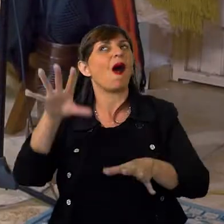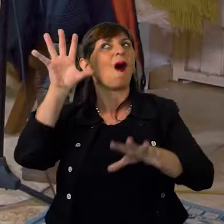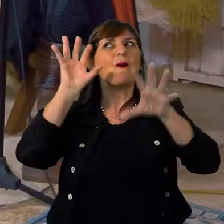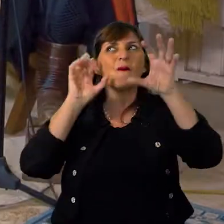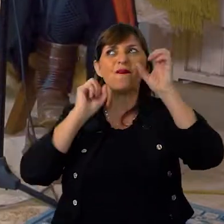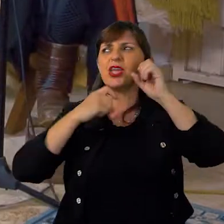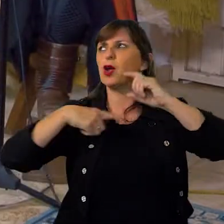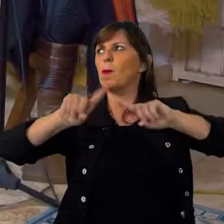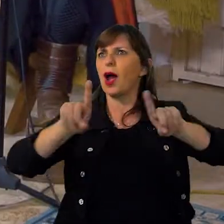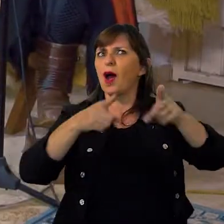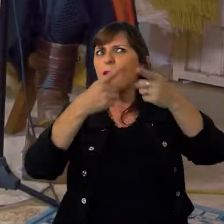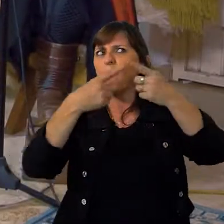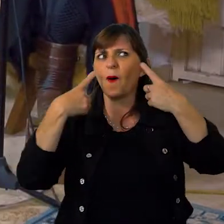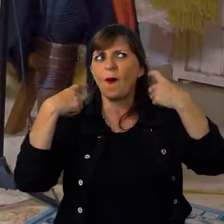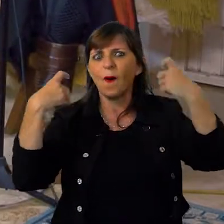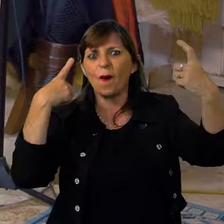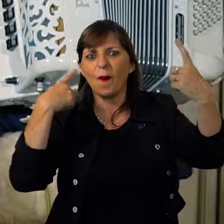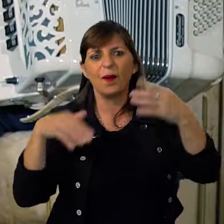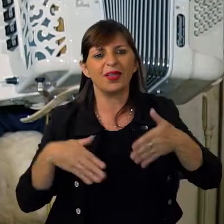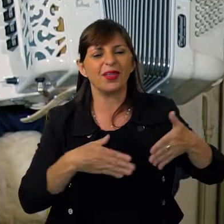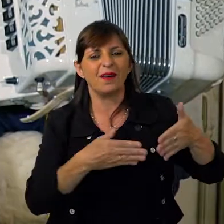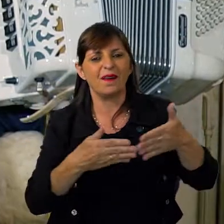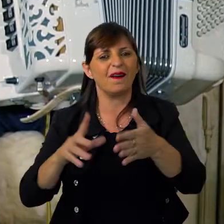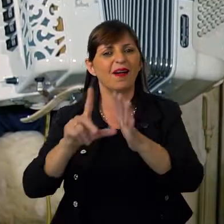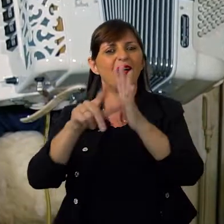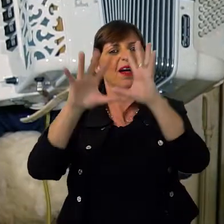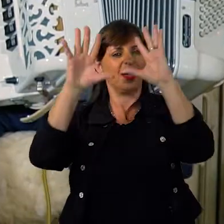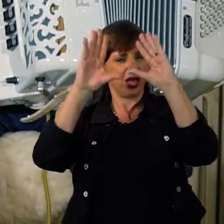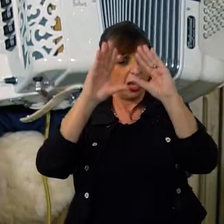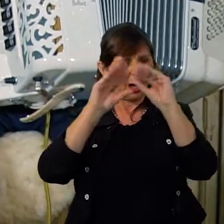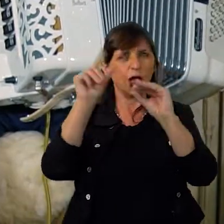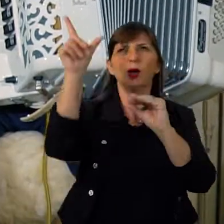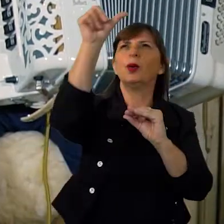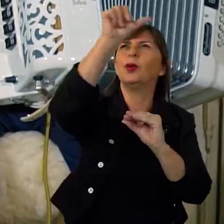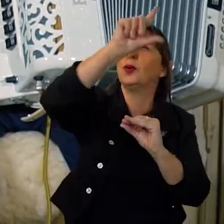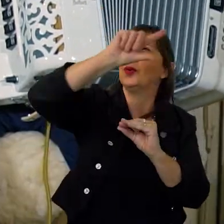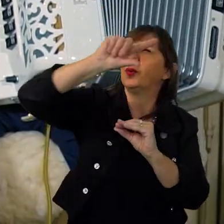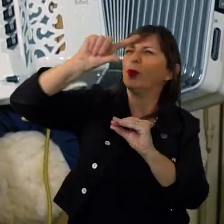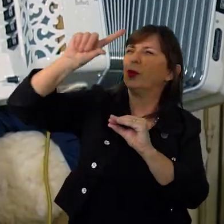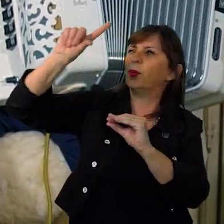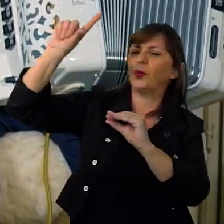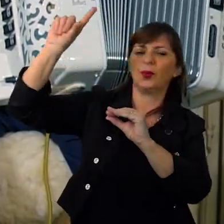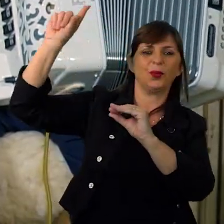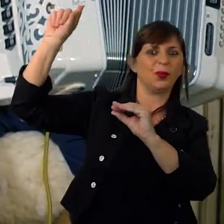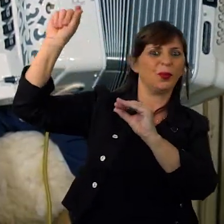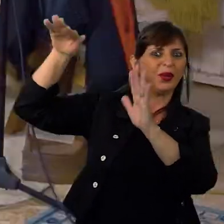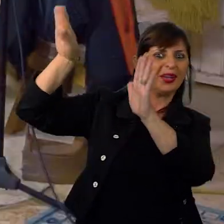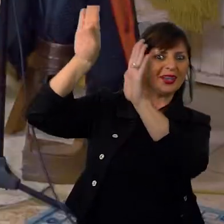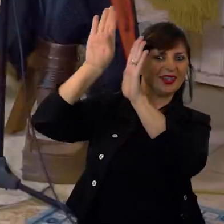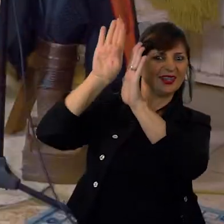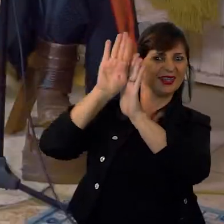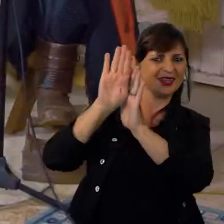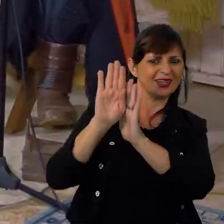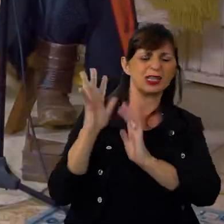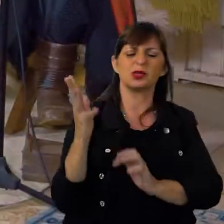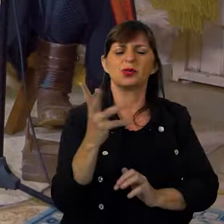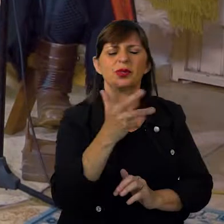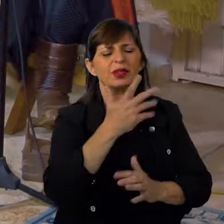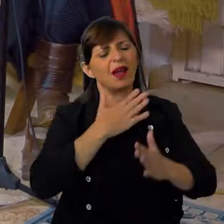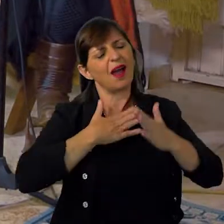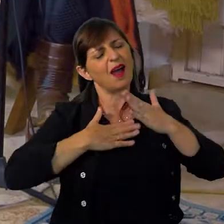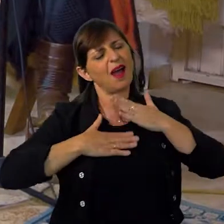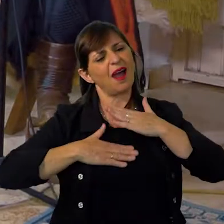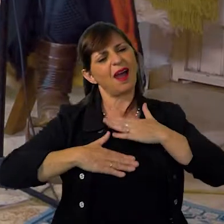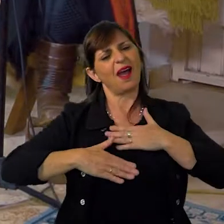meu canto vivo depois de muito e quando a lua vem saindo da